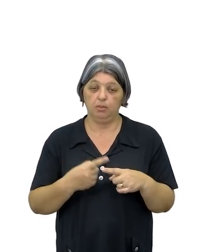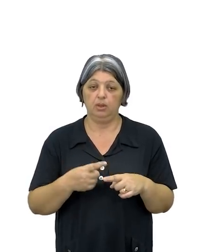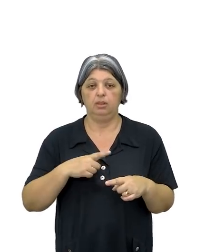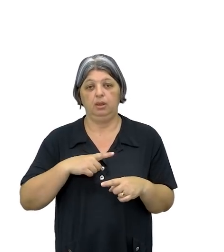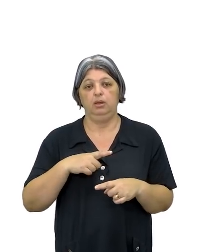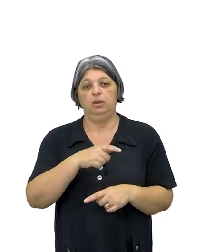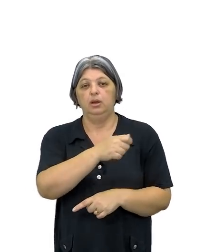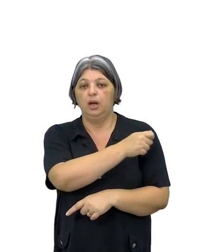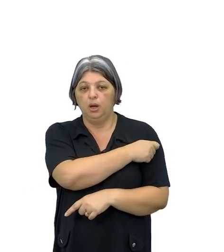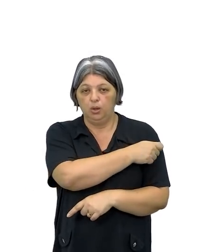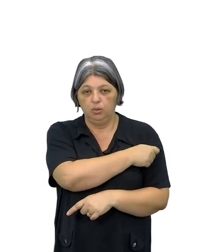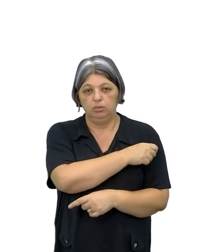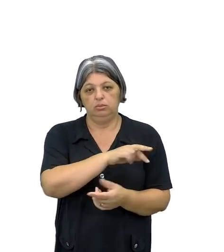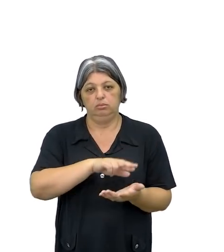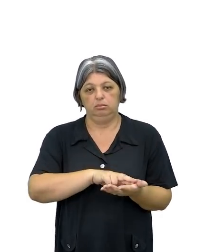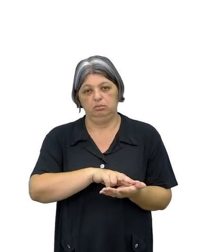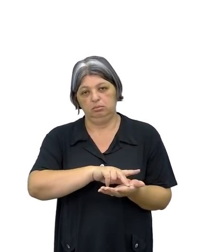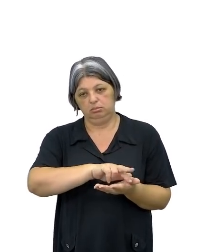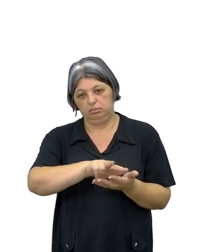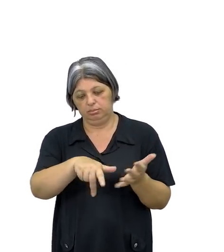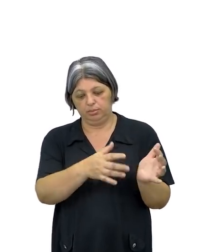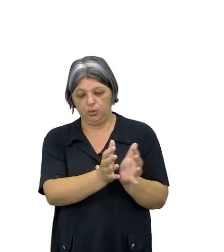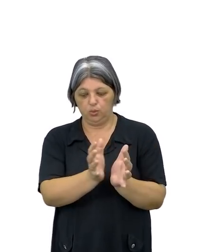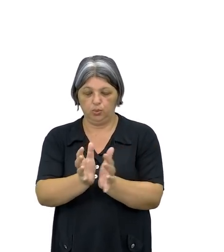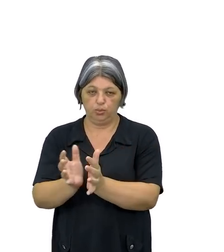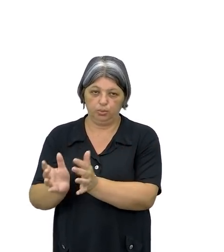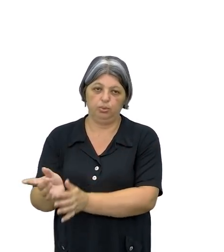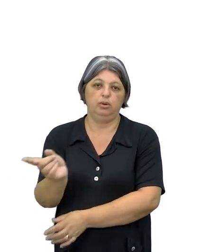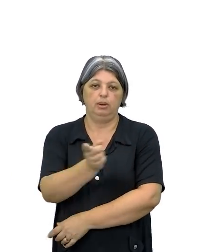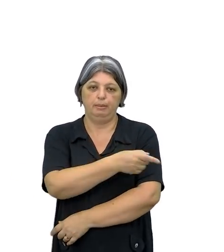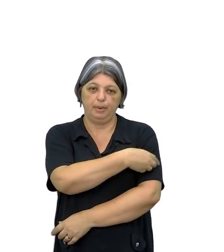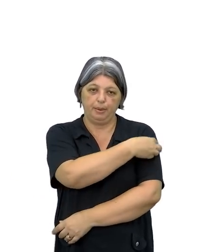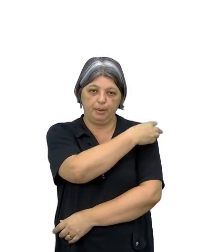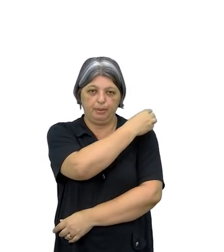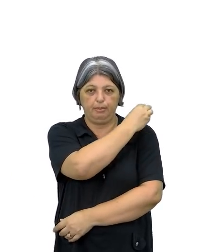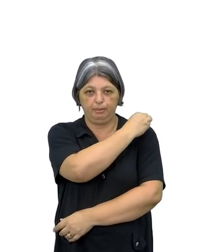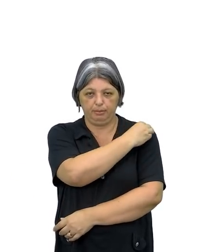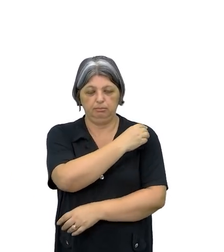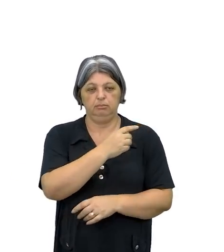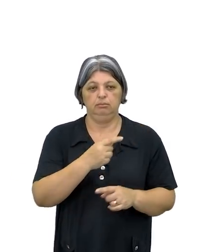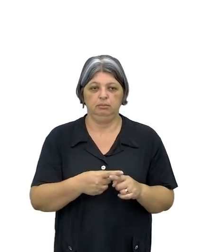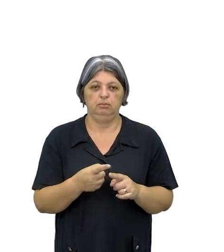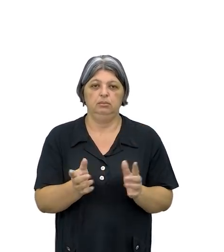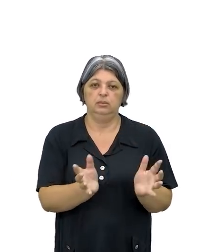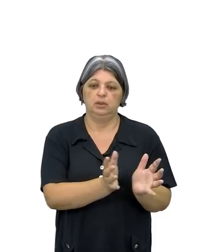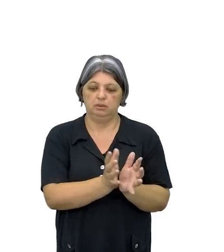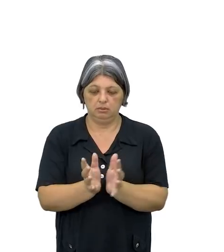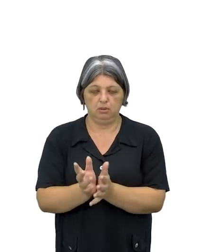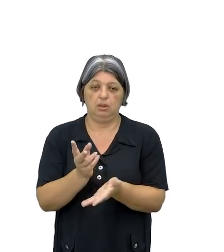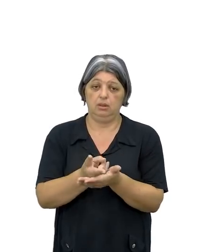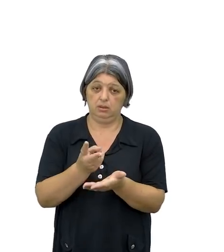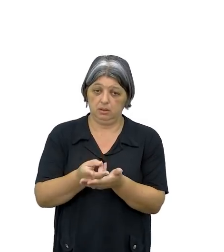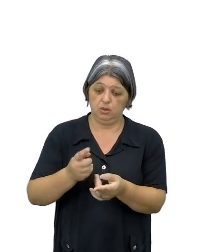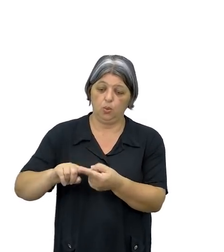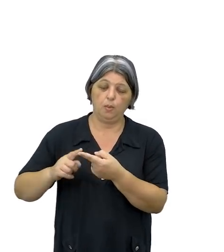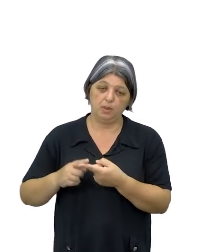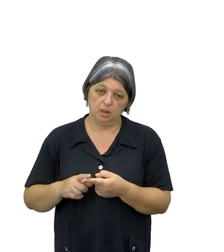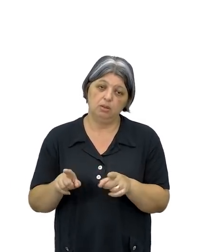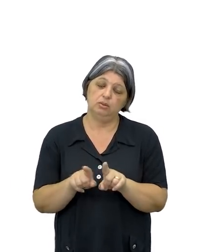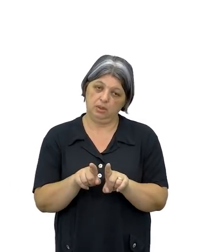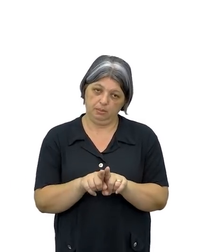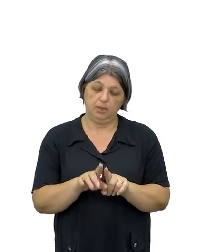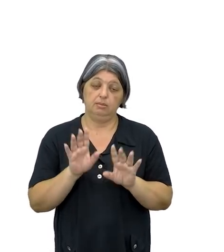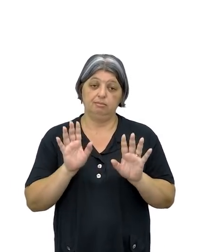estudantes de vários anos e séries, né, então aqui, não que de mesma turma a gente não tem que fazer combinados com eles, não,